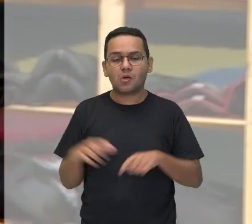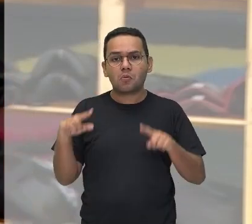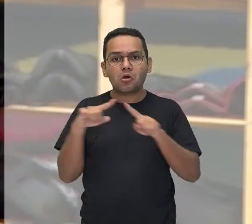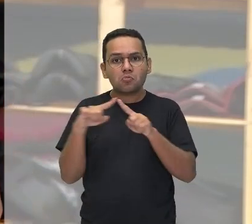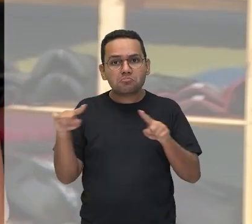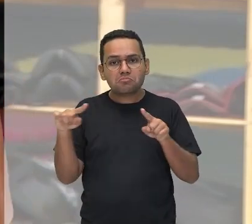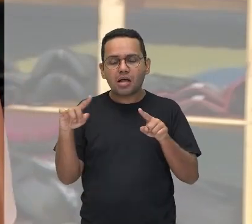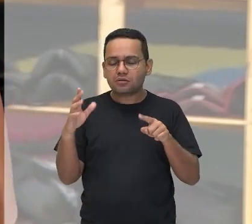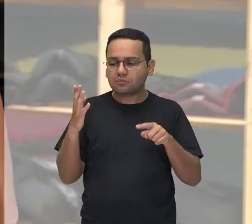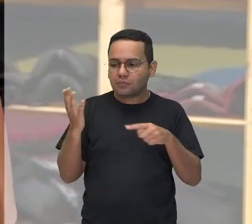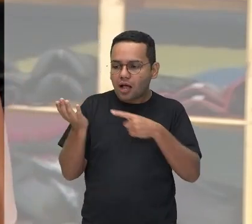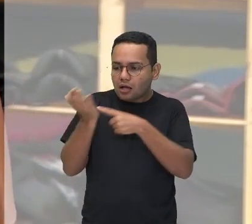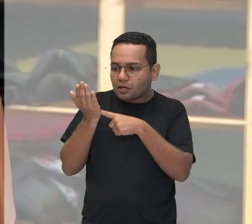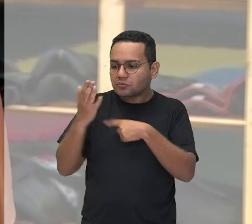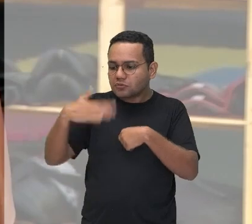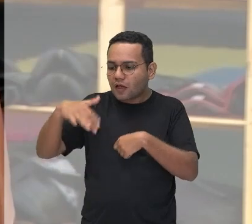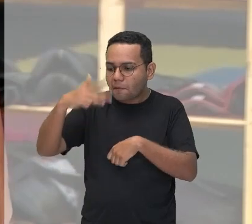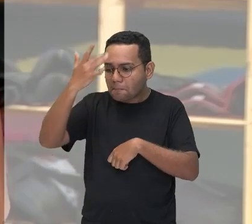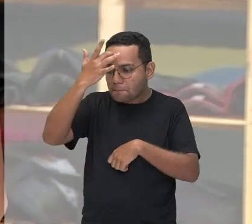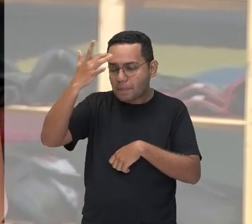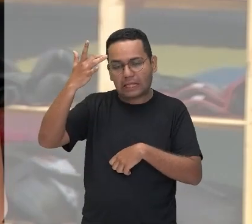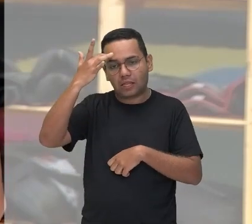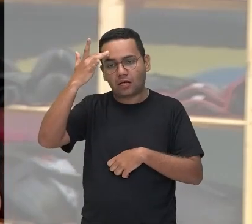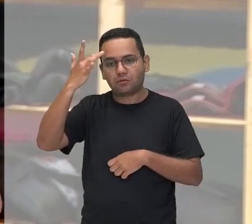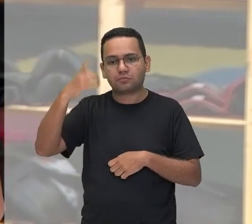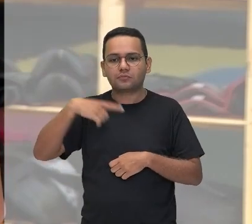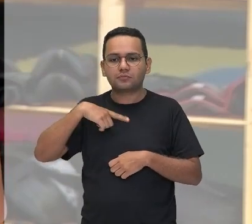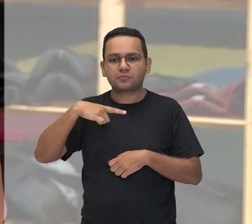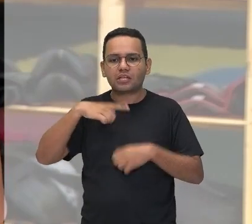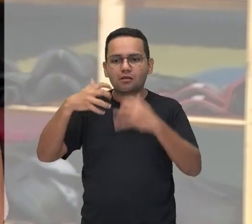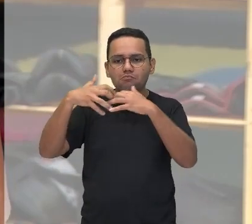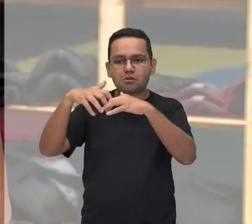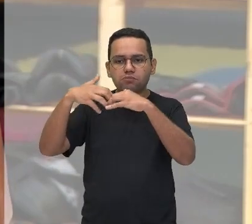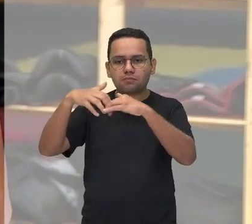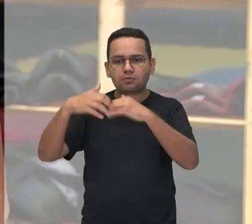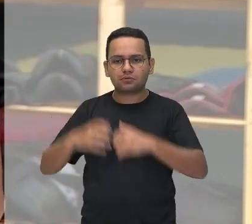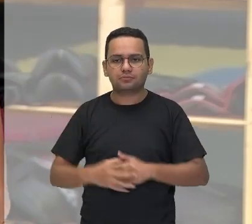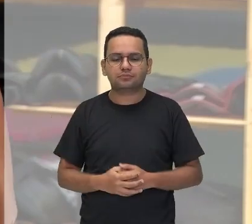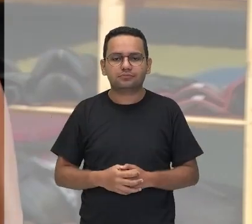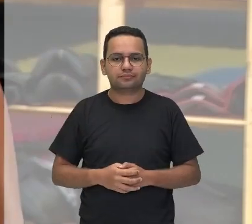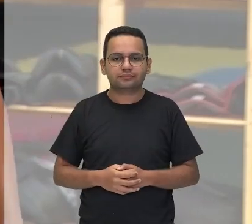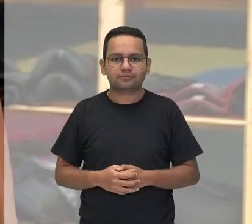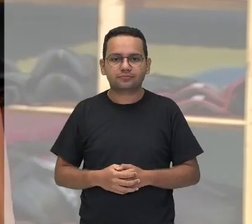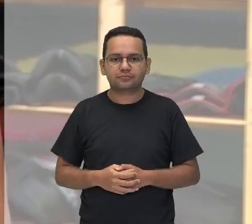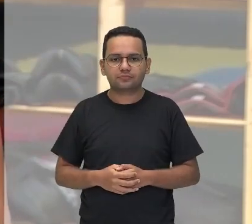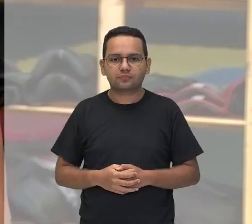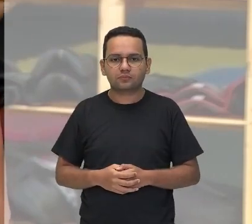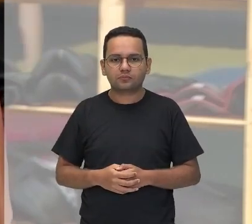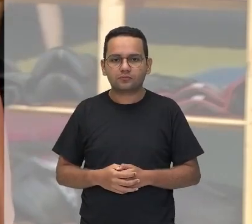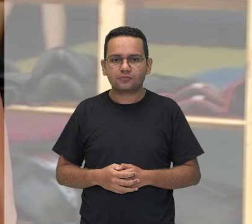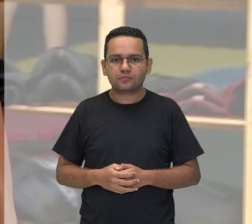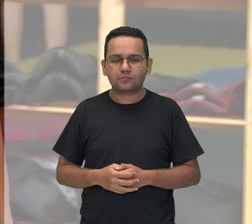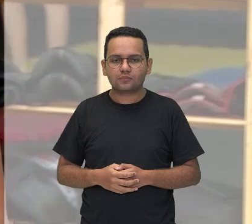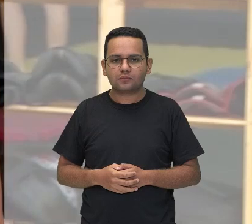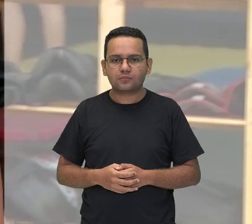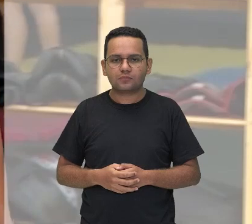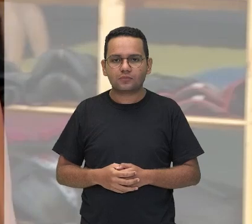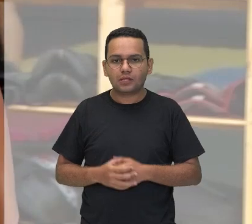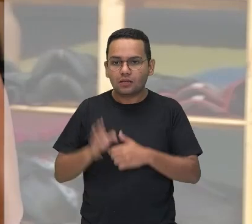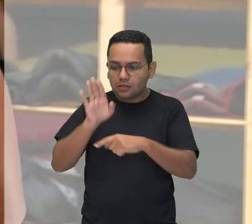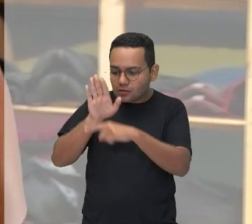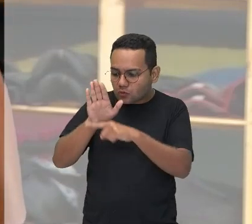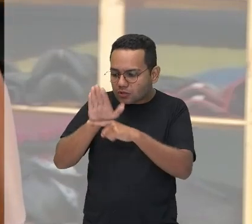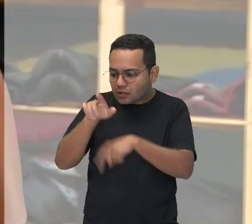essas partes dele, né? Também trabalho cognitivo, né, de atenção, para que eles possam ter uma evolução